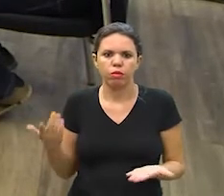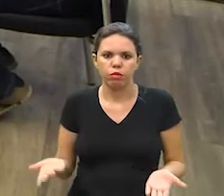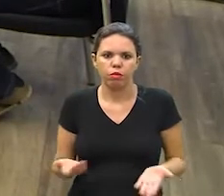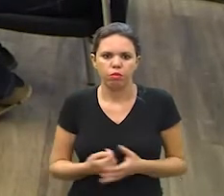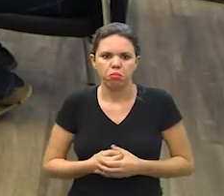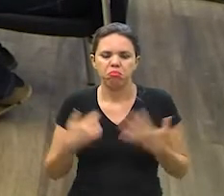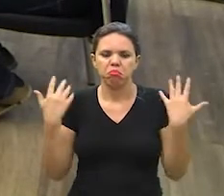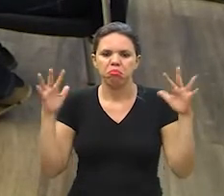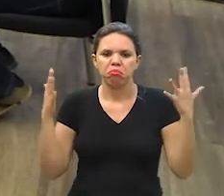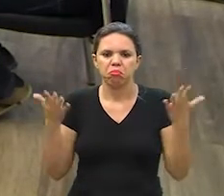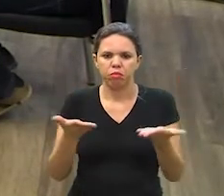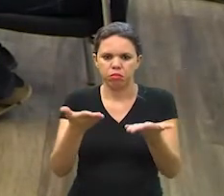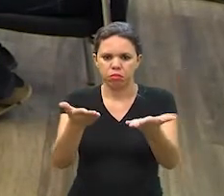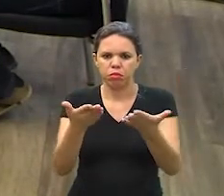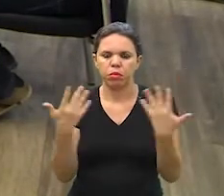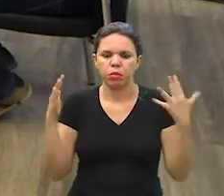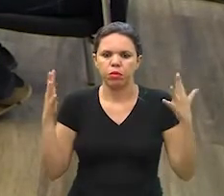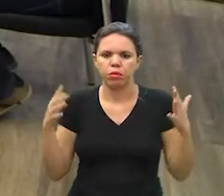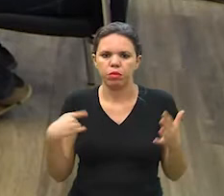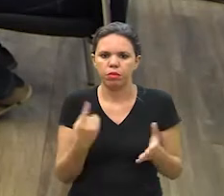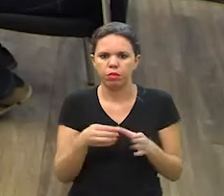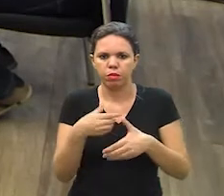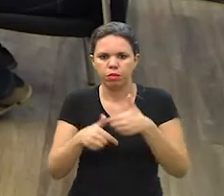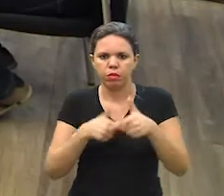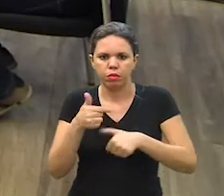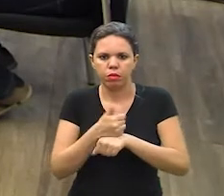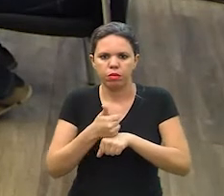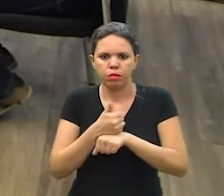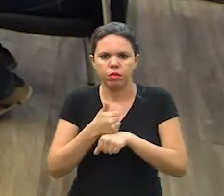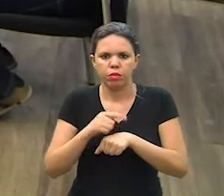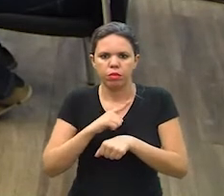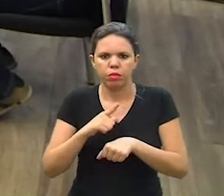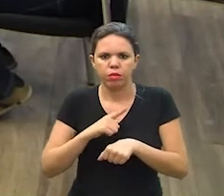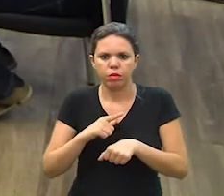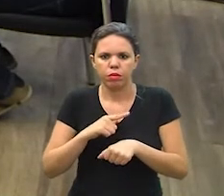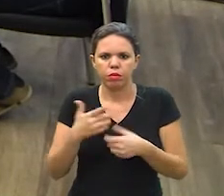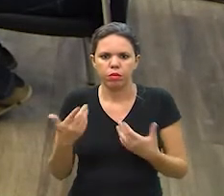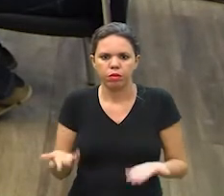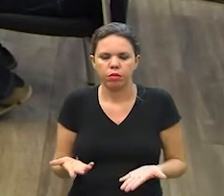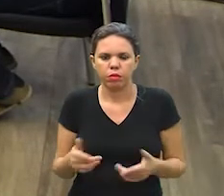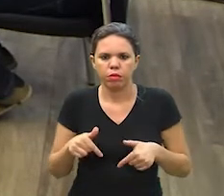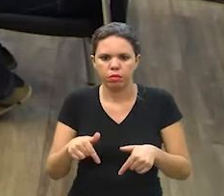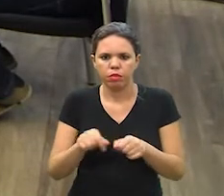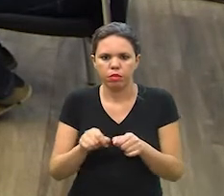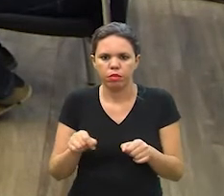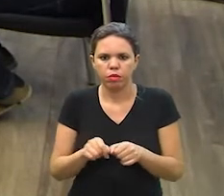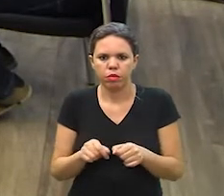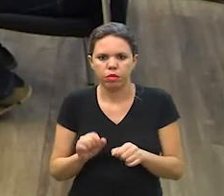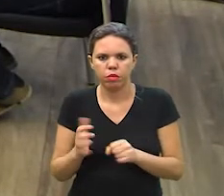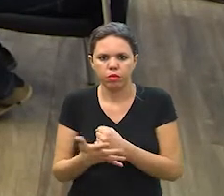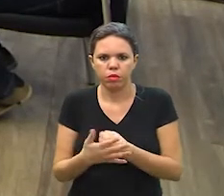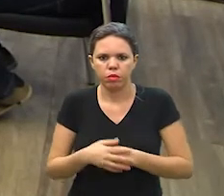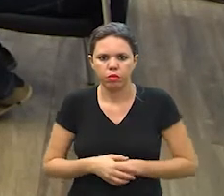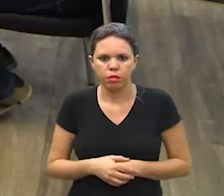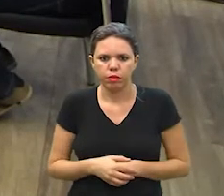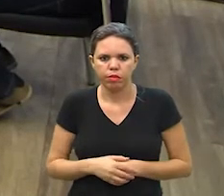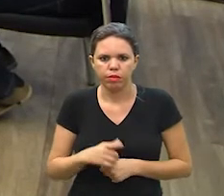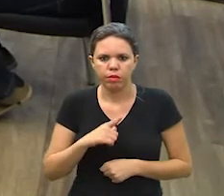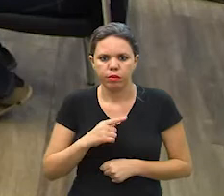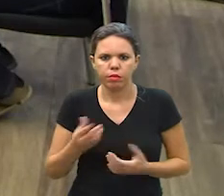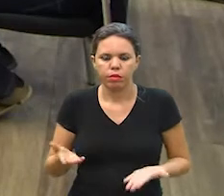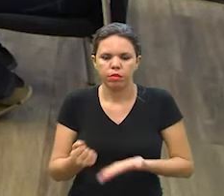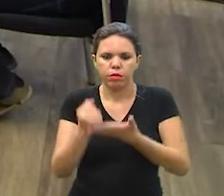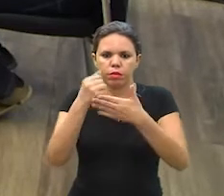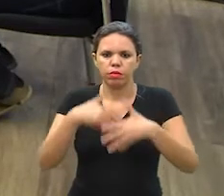Então, parabéns para a senhora, parabéns para a nossa equipe que está na linha de frente do enfrentamento dessa pandemia, que tem nos